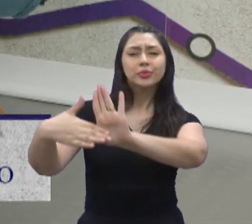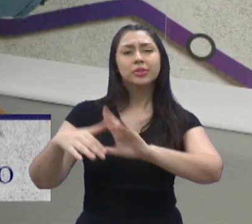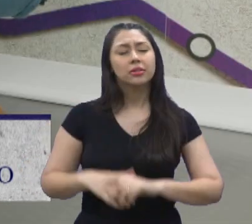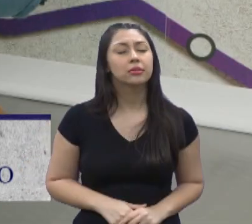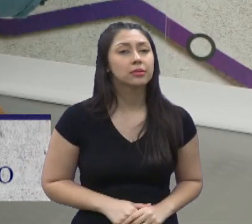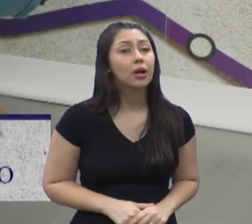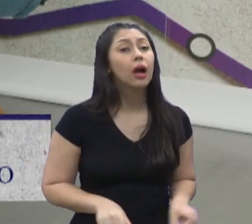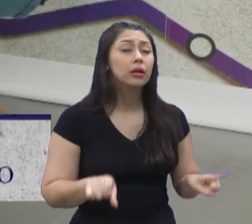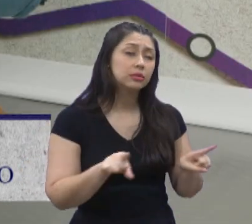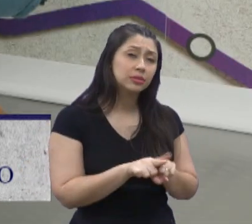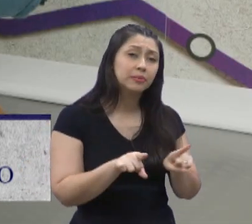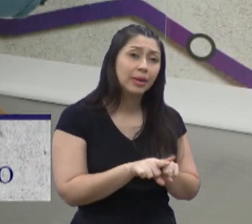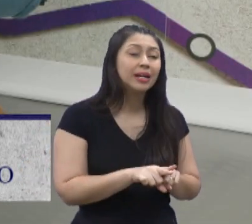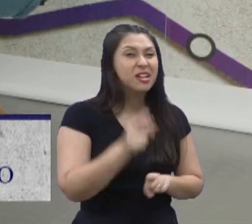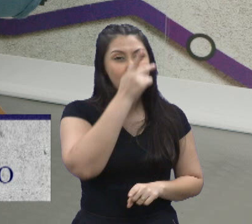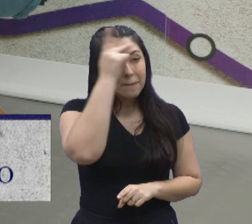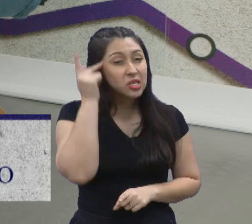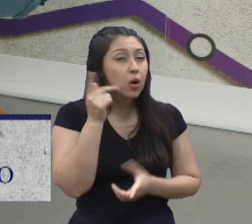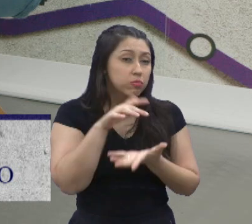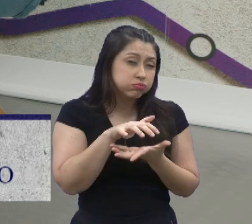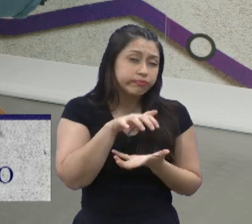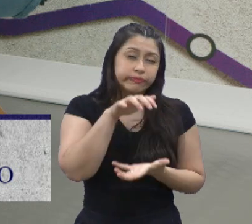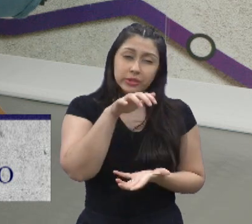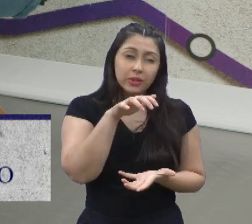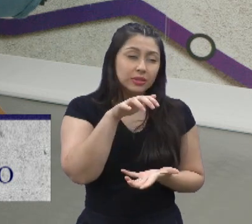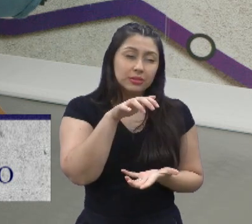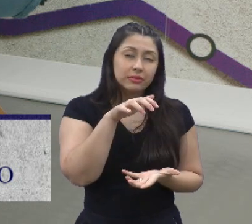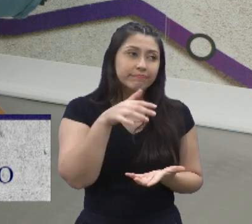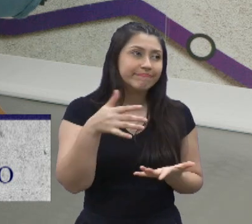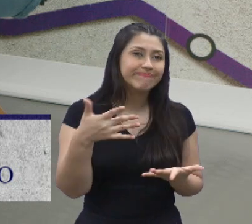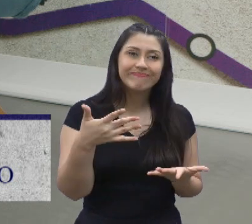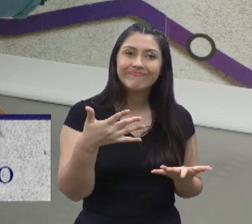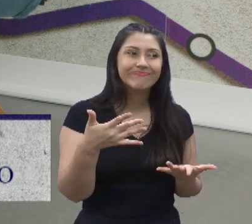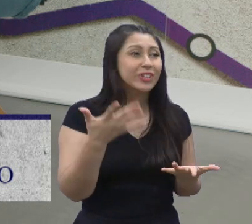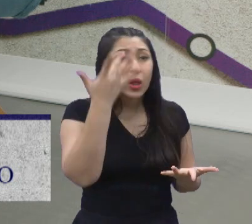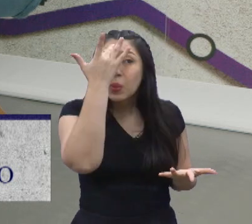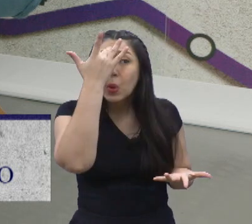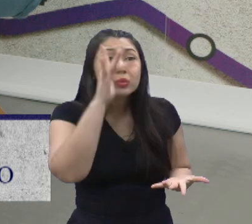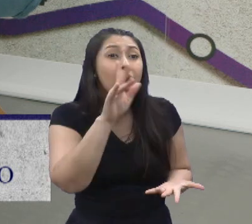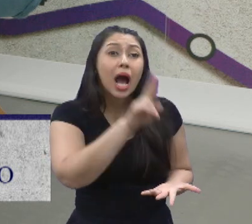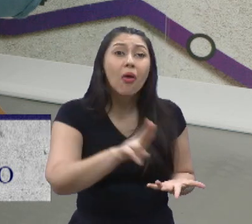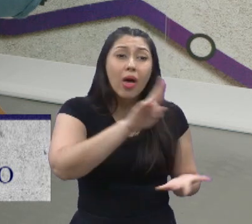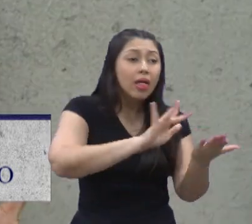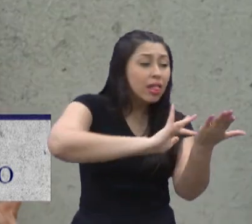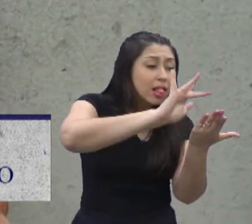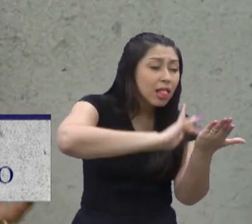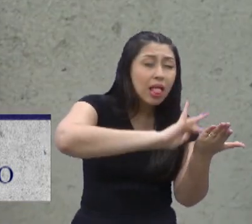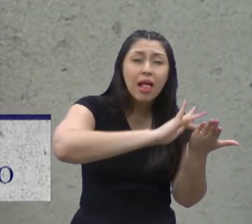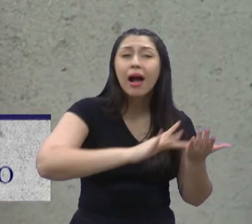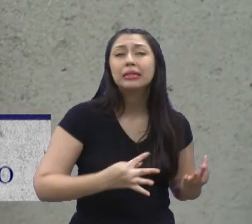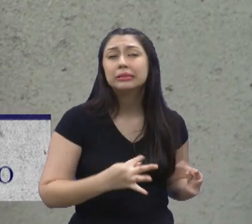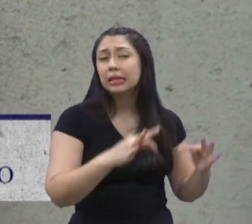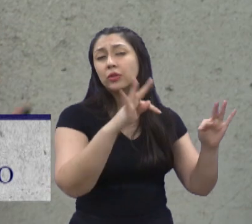até mesmo os mais velhos, né, as pessoas que não têm essa habilidade com a tecnologia, né, ainda vão até a